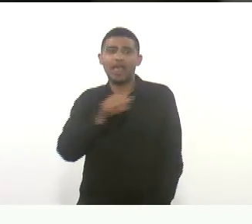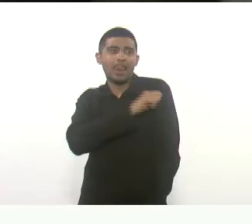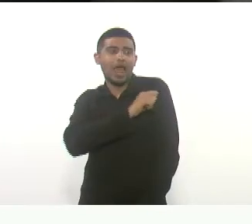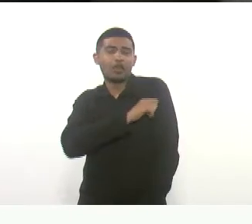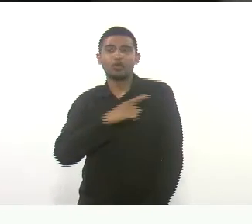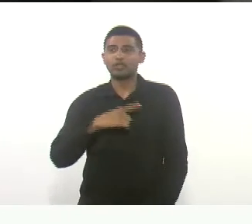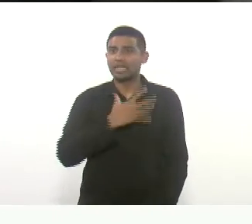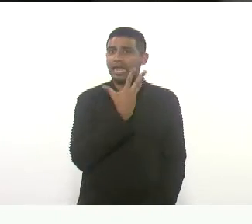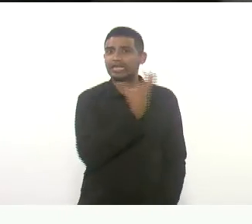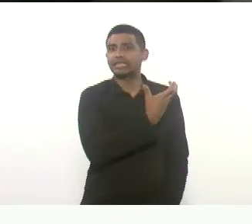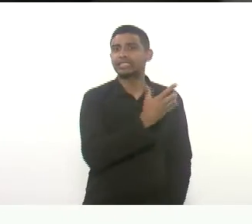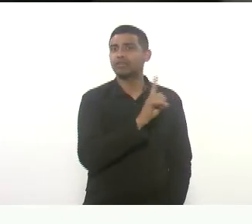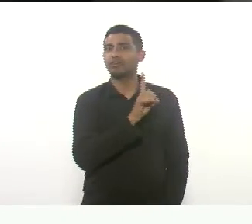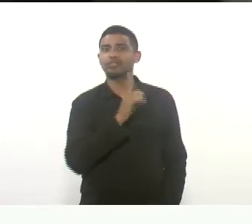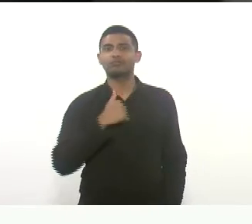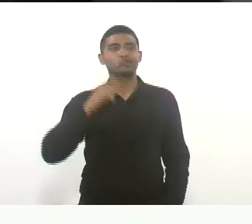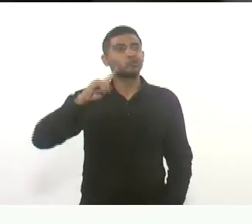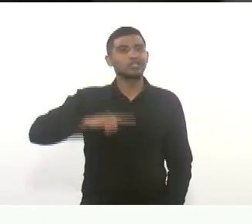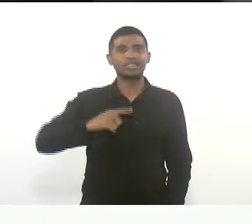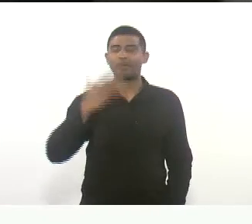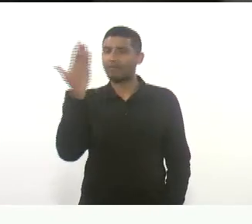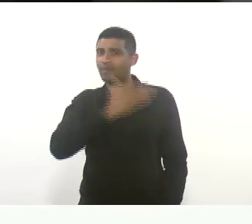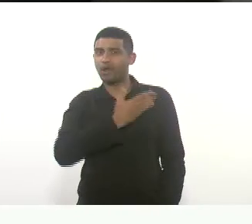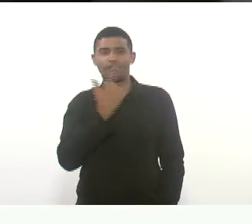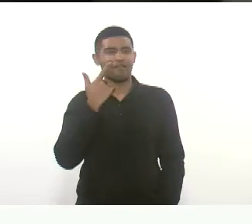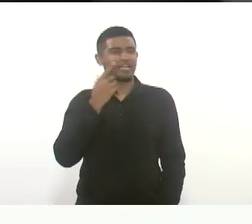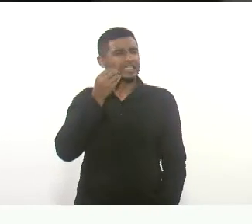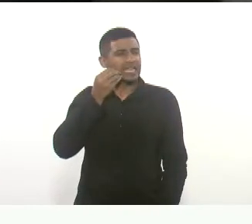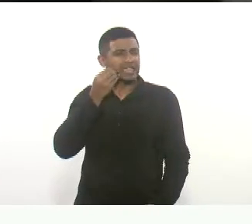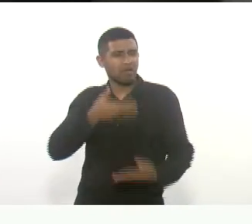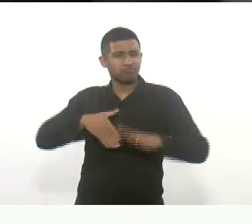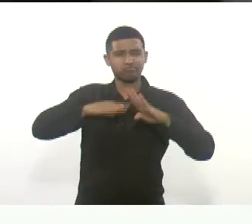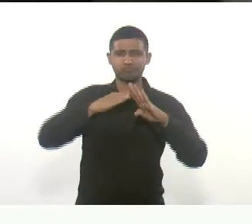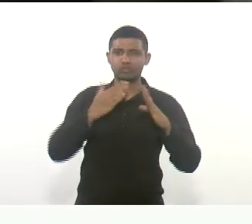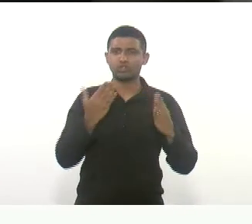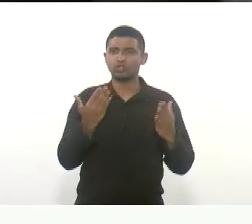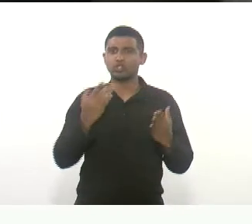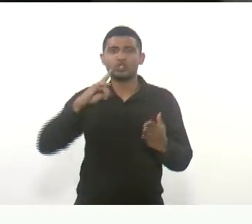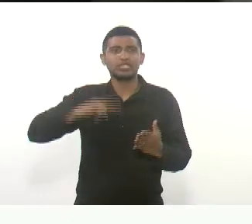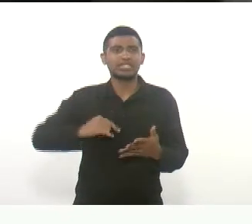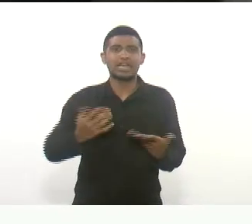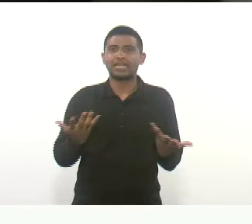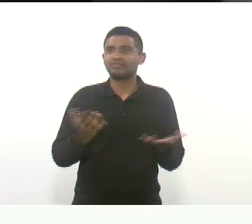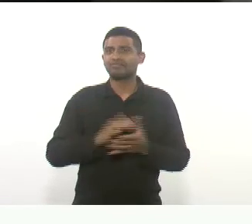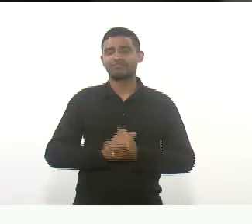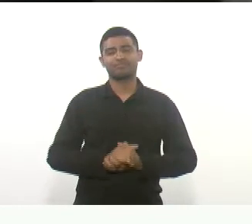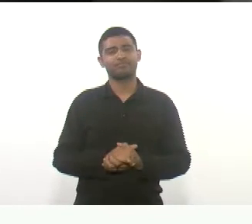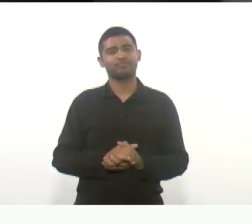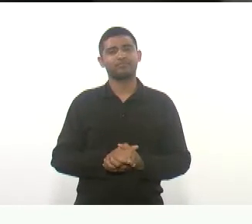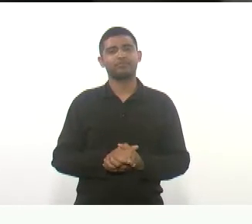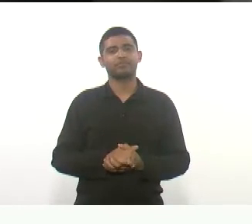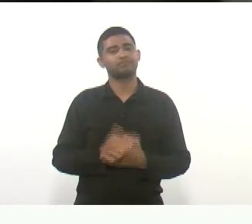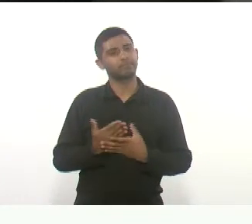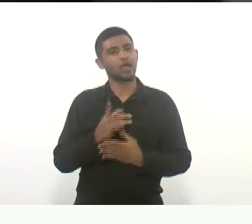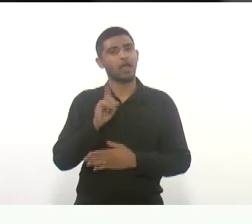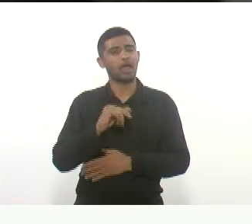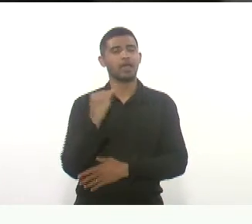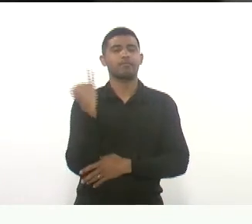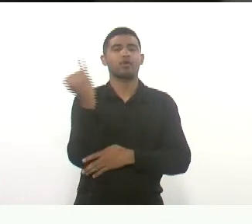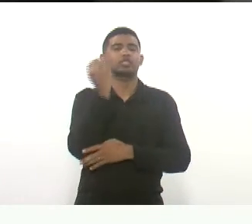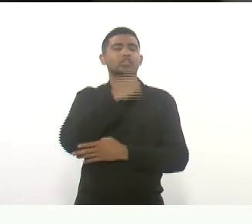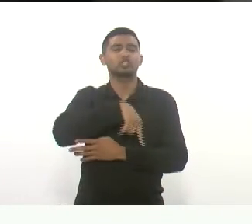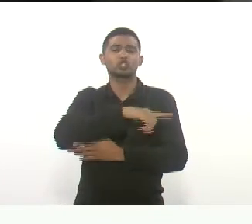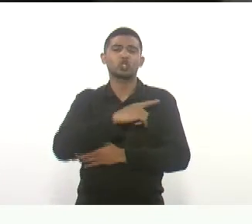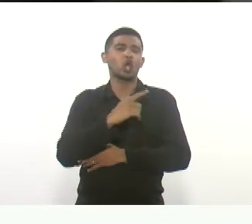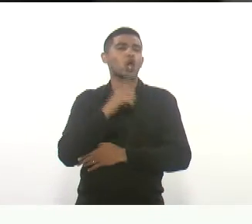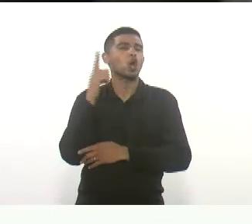gente não tem evidências de que colocar artes marciais atrai aluno. A gente não tem nenhuma evidência para isso. Então, eu acho que o que é importante é a gente